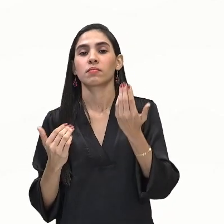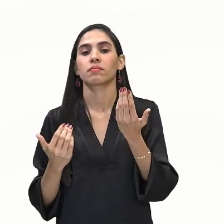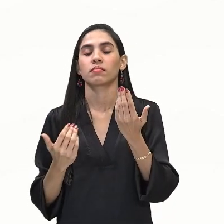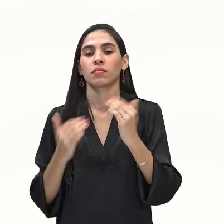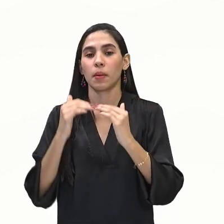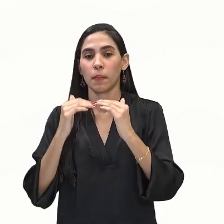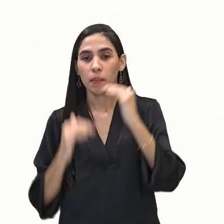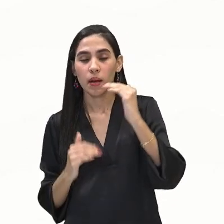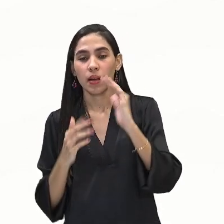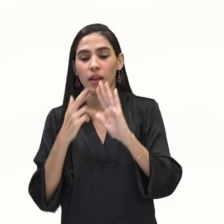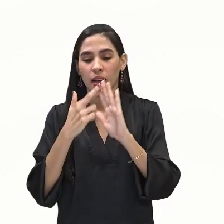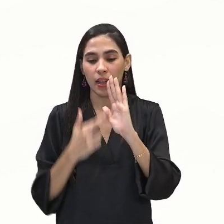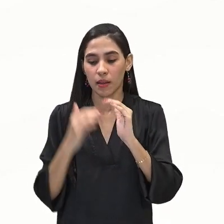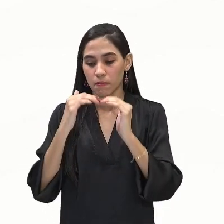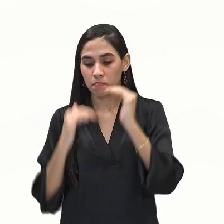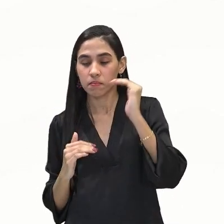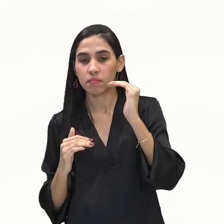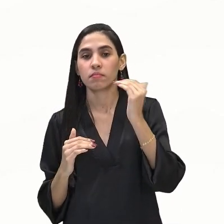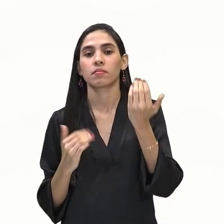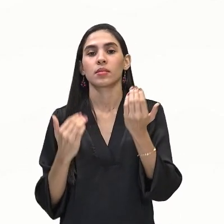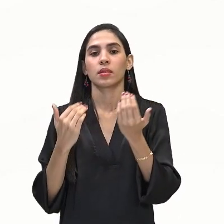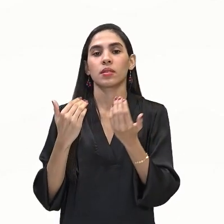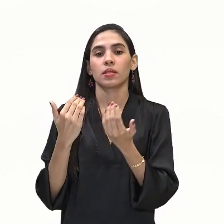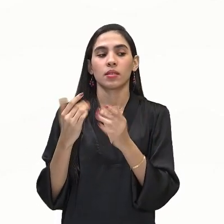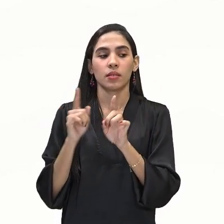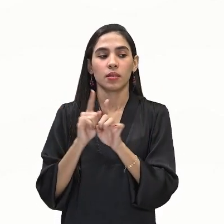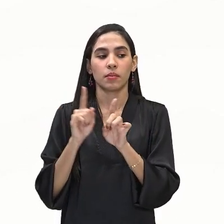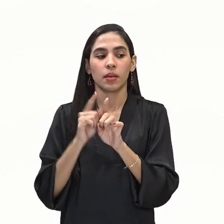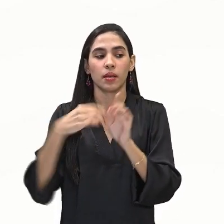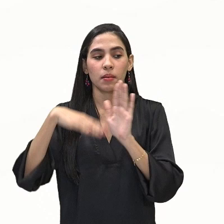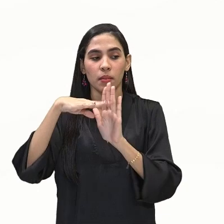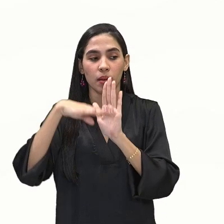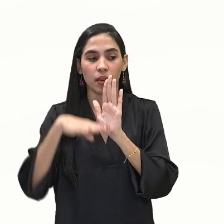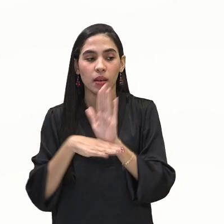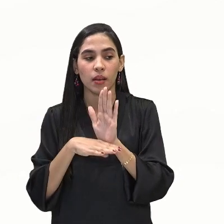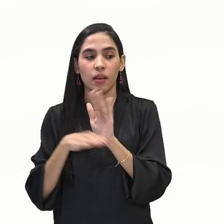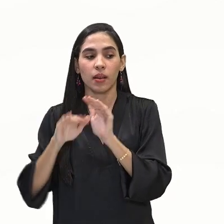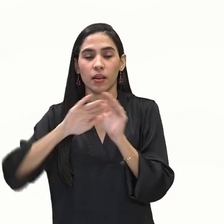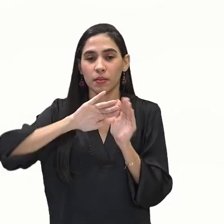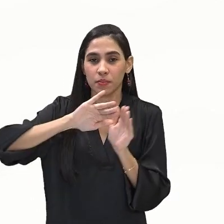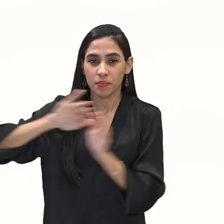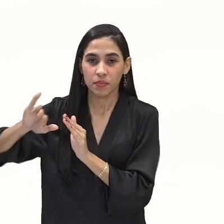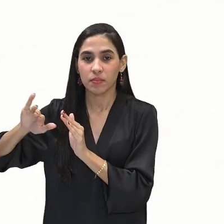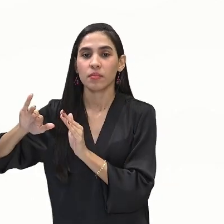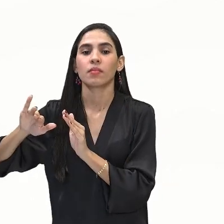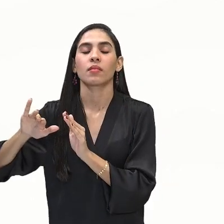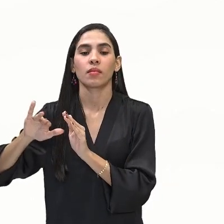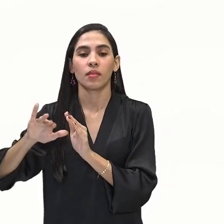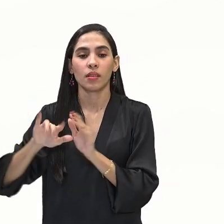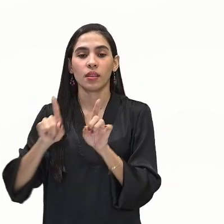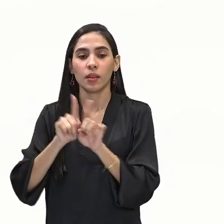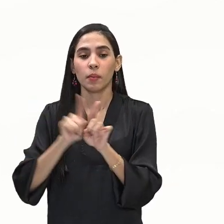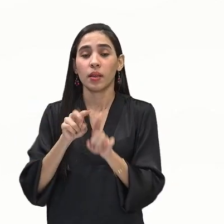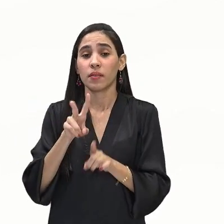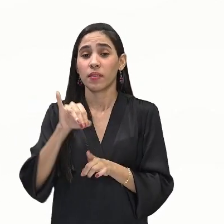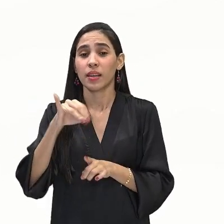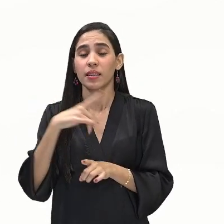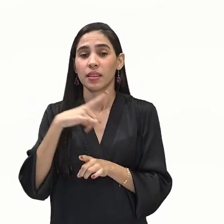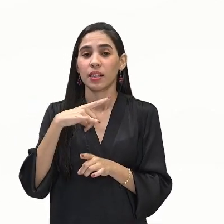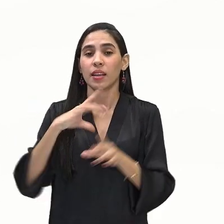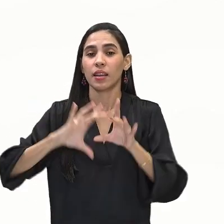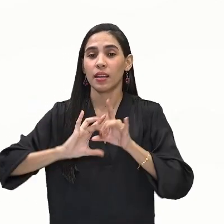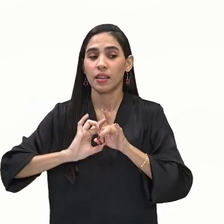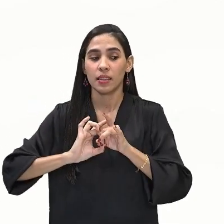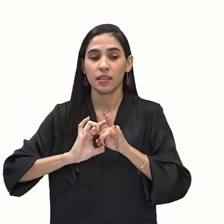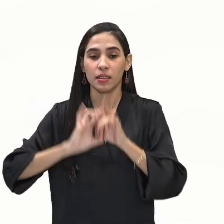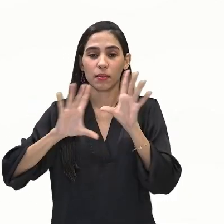das regras, dos preceitos clássicos de composição poética, e nós vamos ter a liberdade,